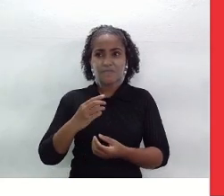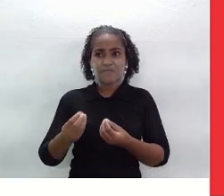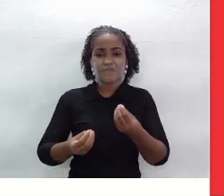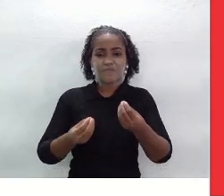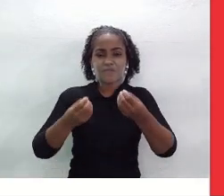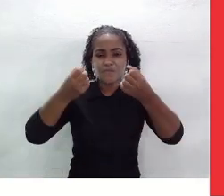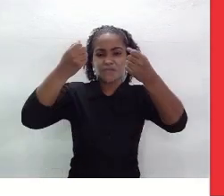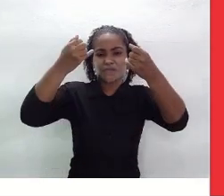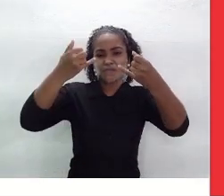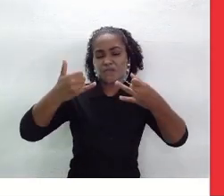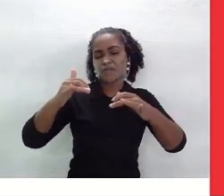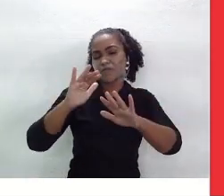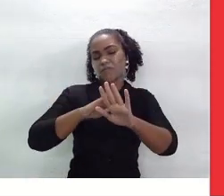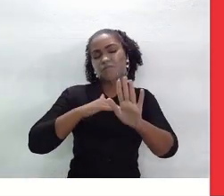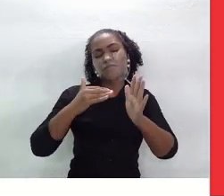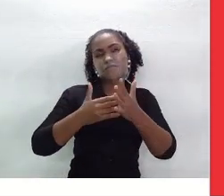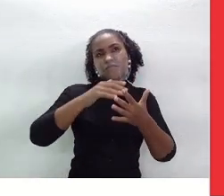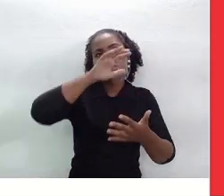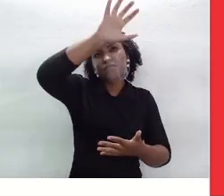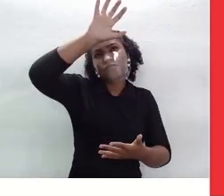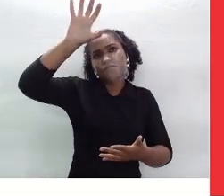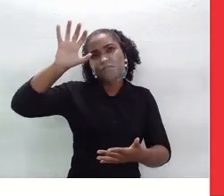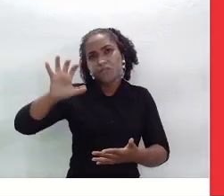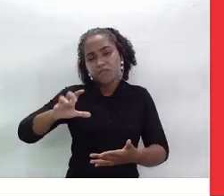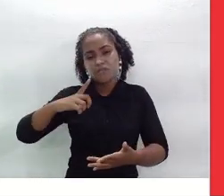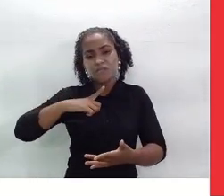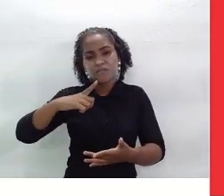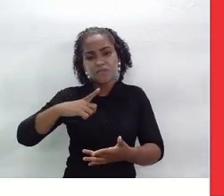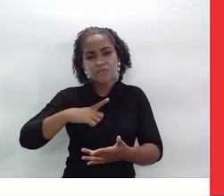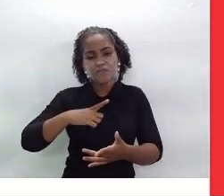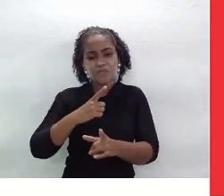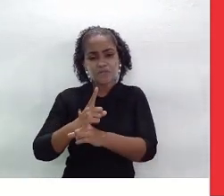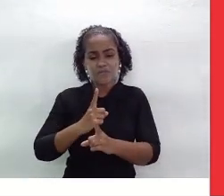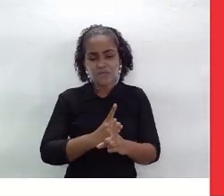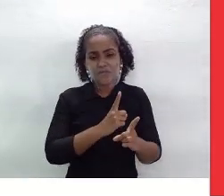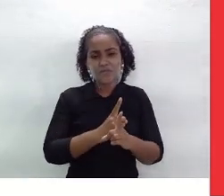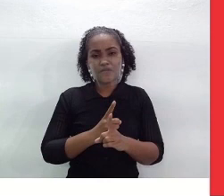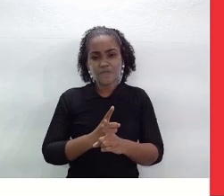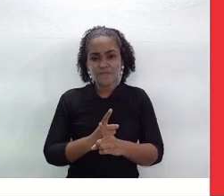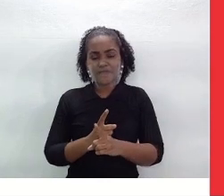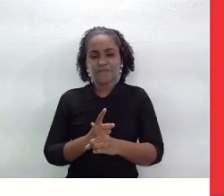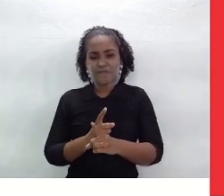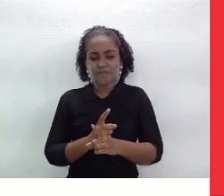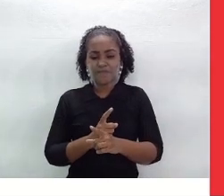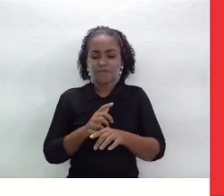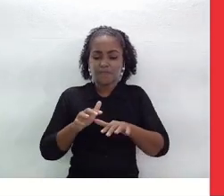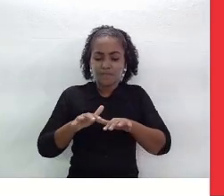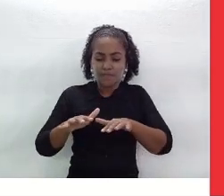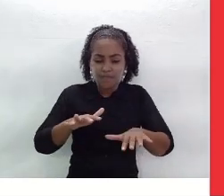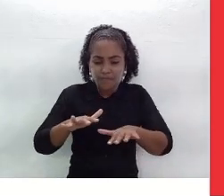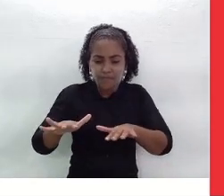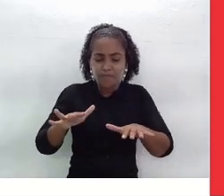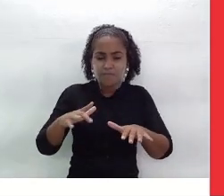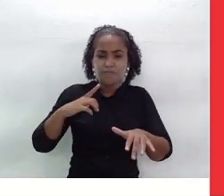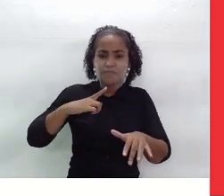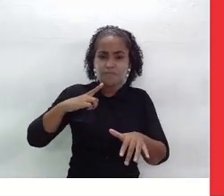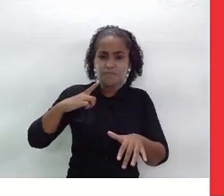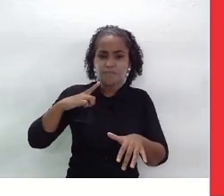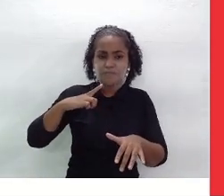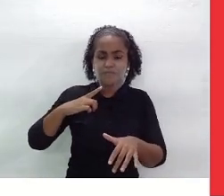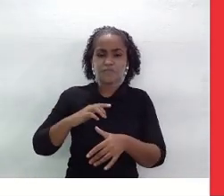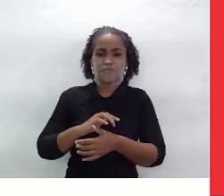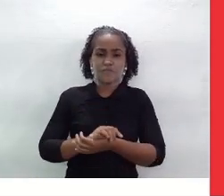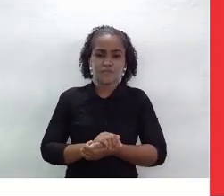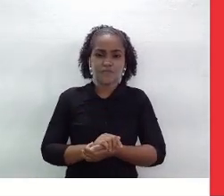que todos os continentes atuais encontravam-se aí em constante movimento e que teriam